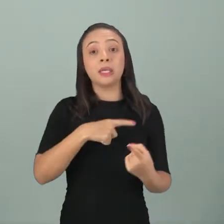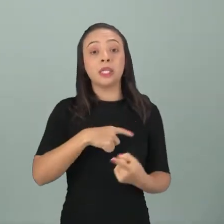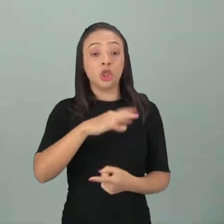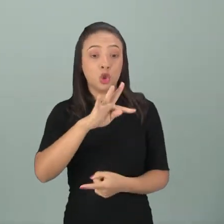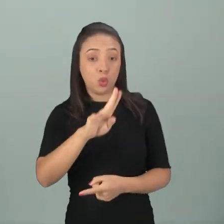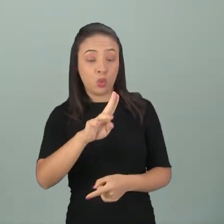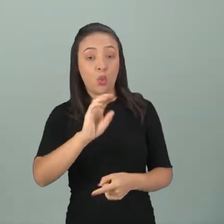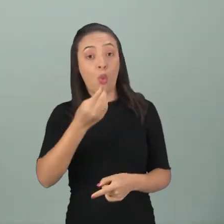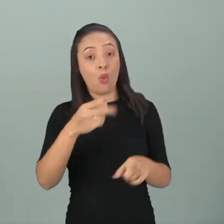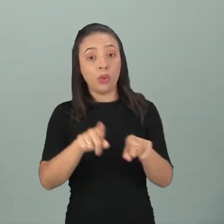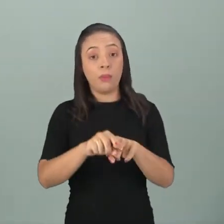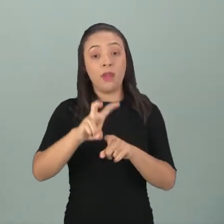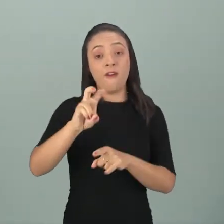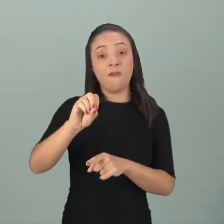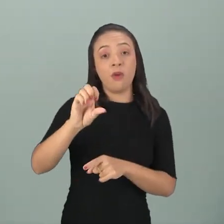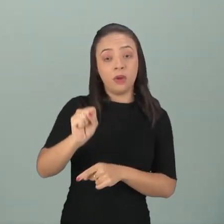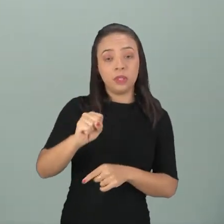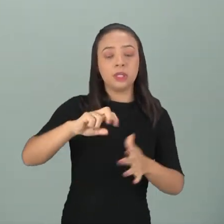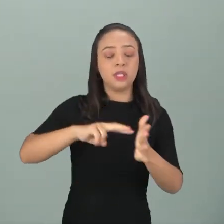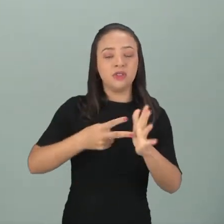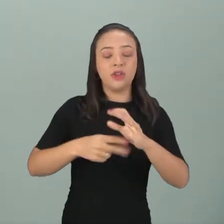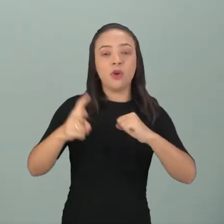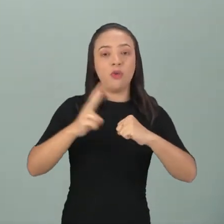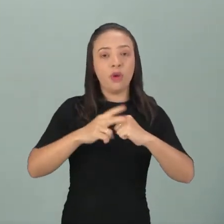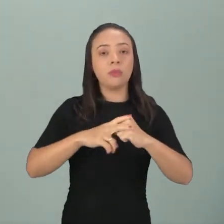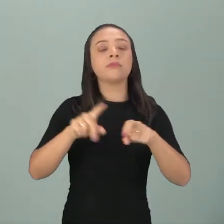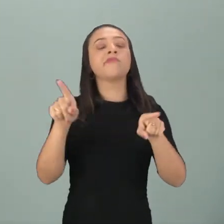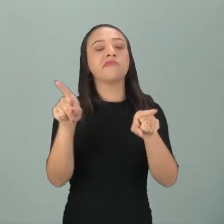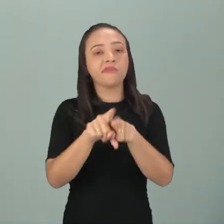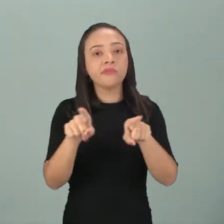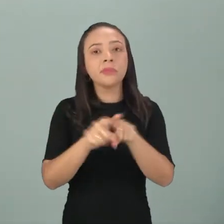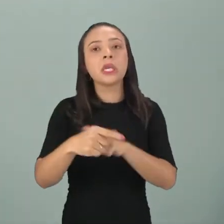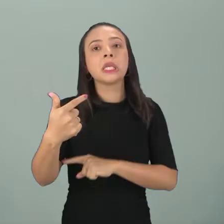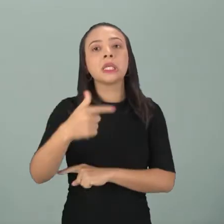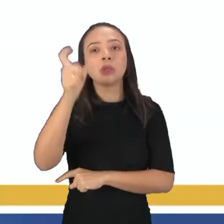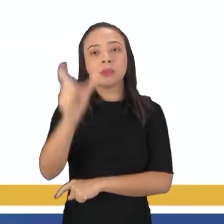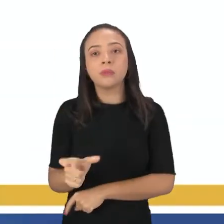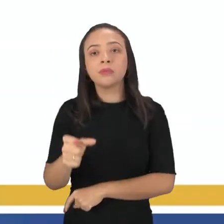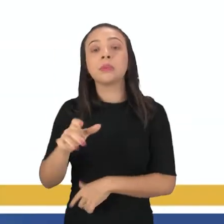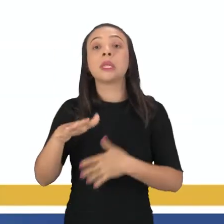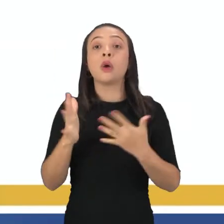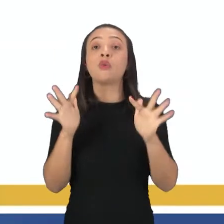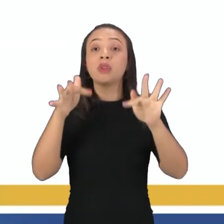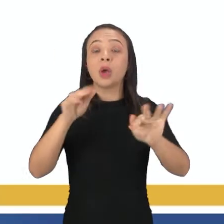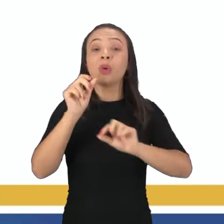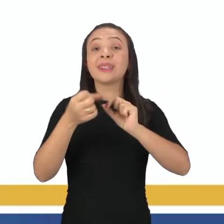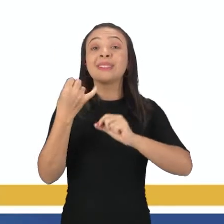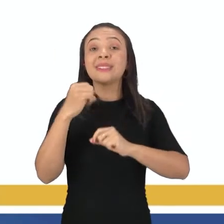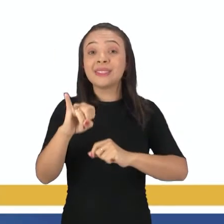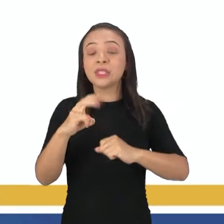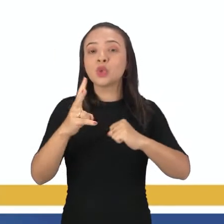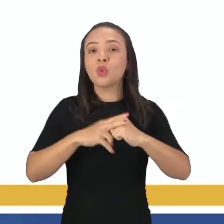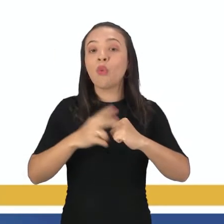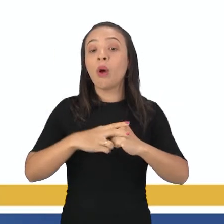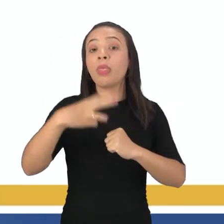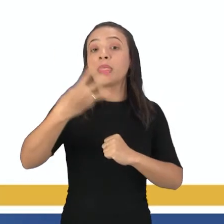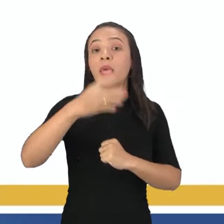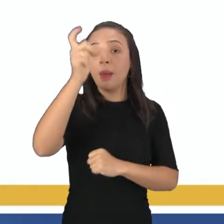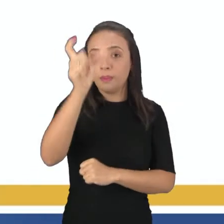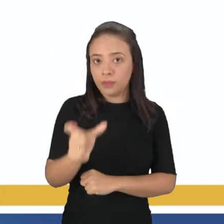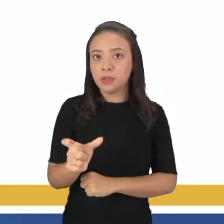e o verbo será conjugado na segunda pessoa. Por fim, se o verbo é conjugado na terceira